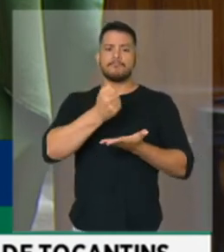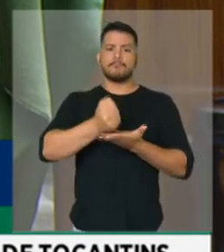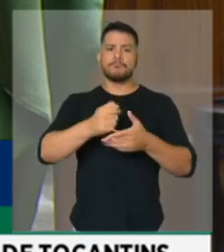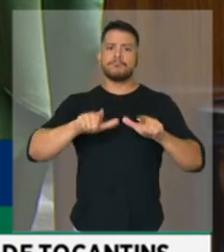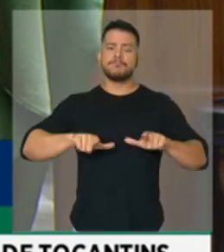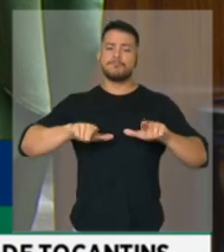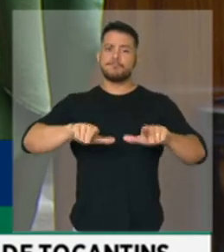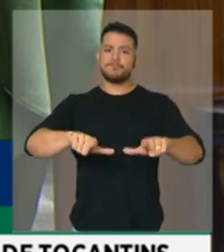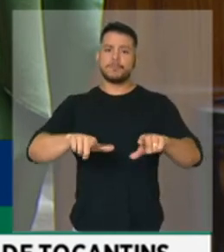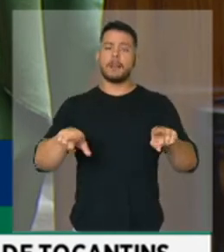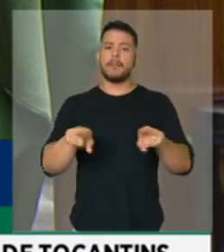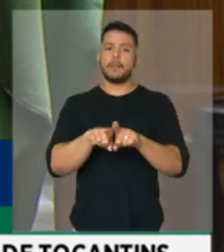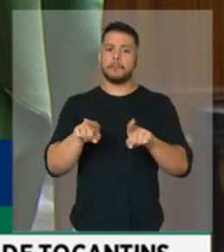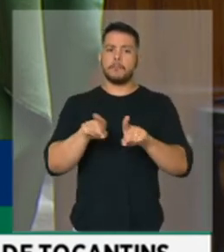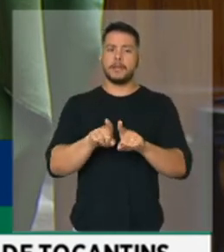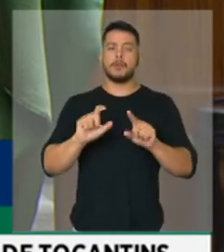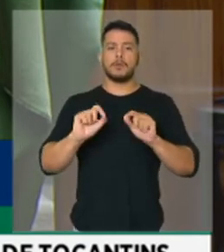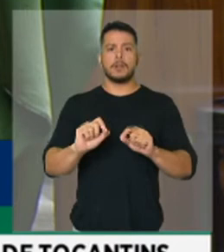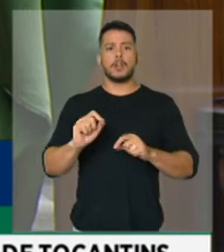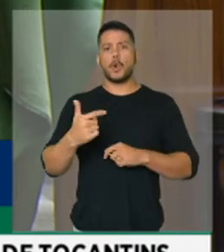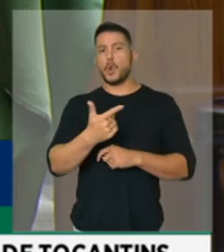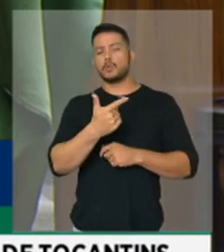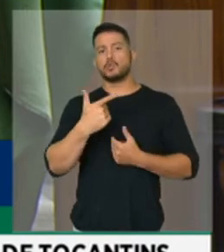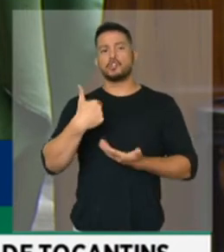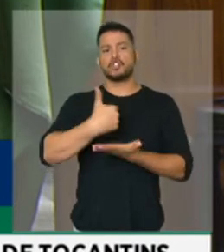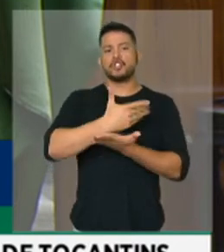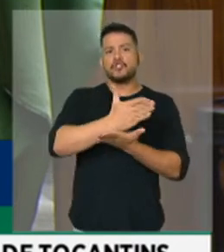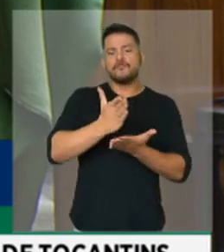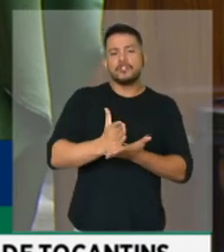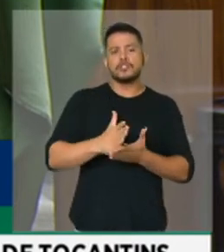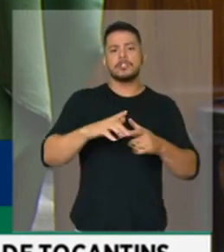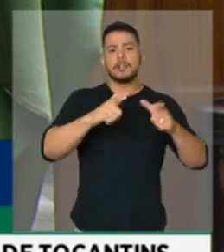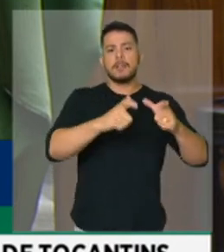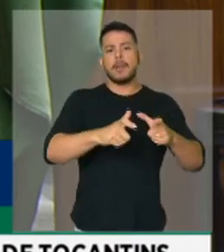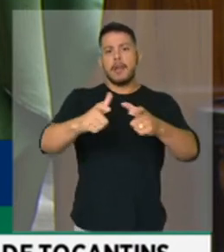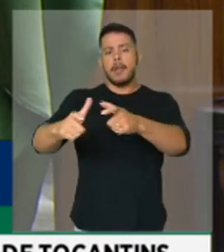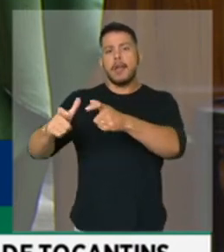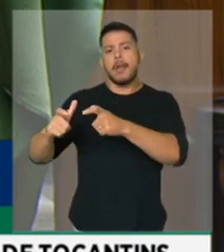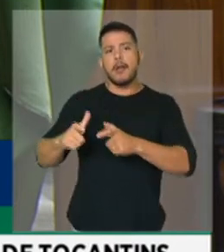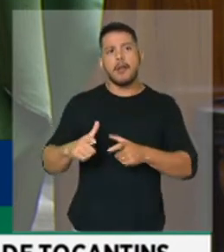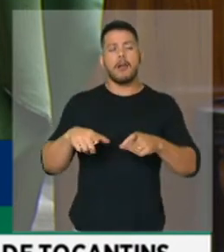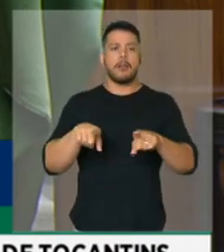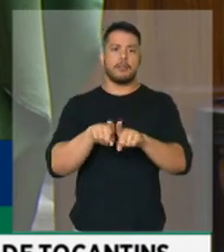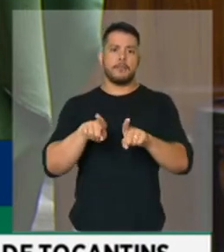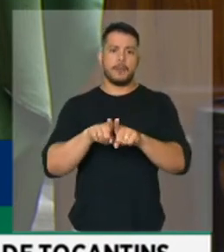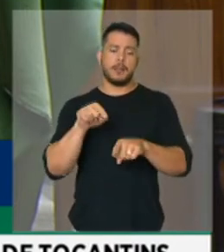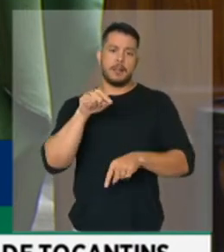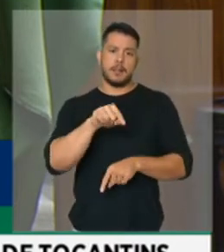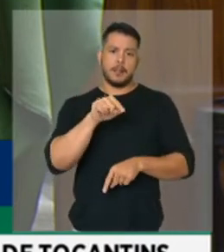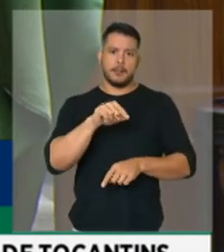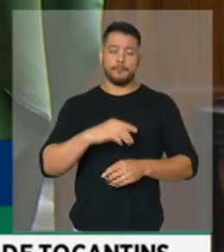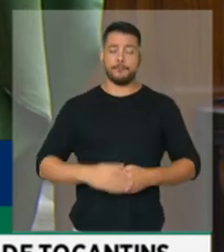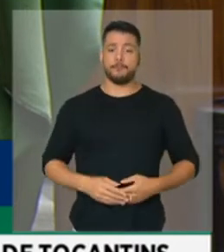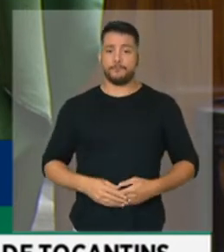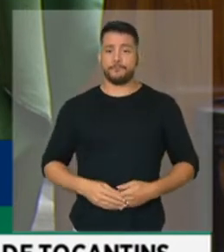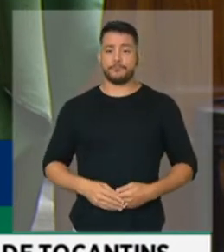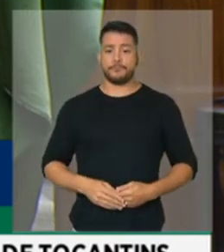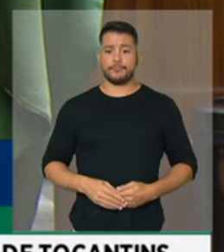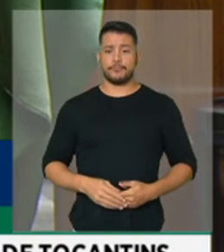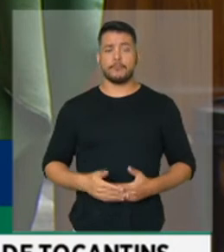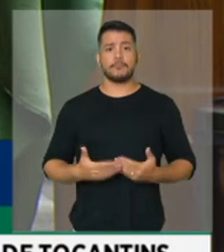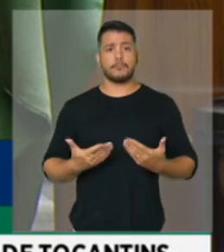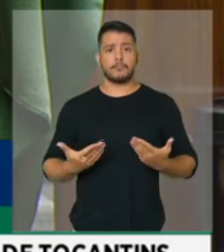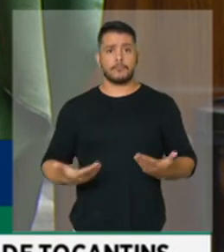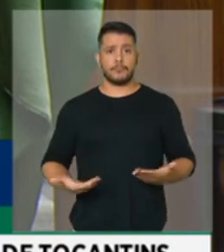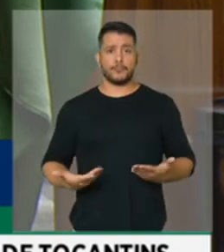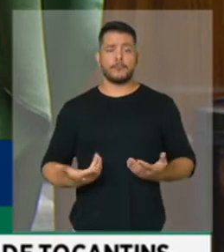atos fazendários, entre tantos outros voltados ao entendimento dos interesses da população em geral. Os honrosos